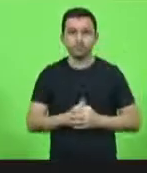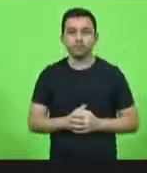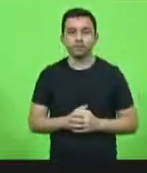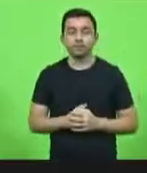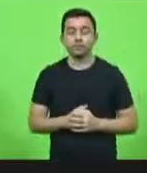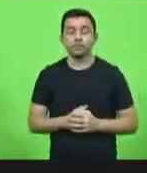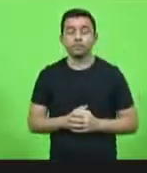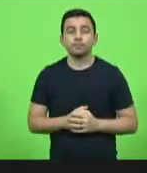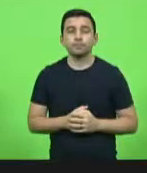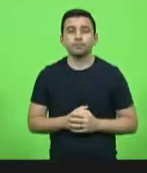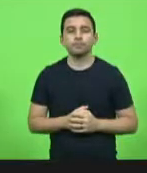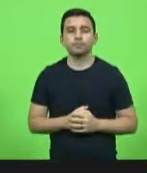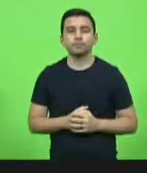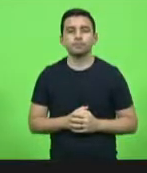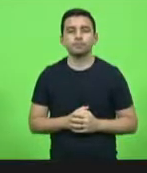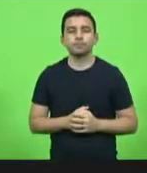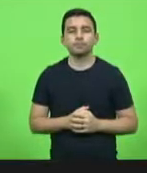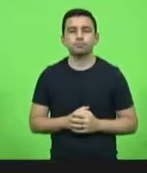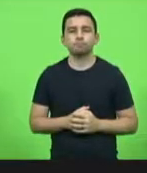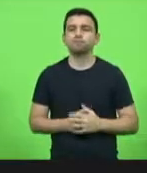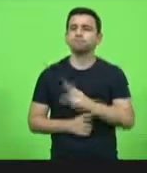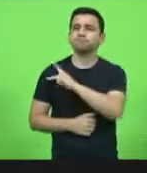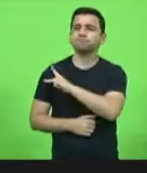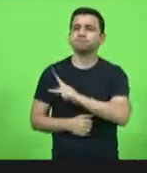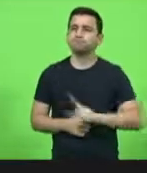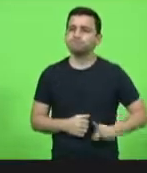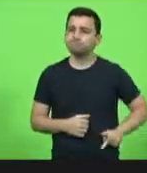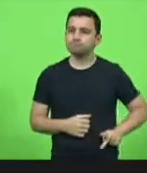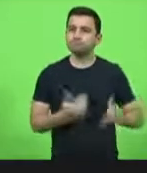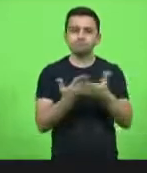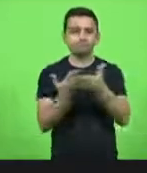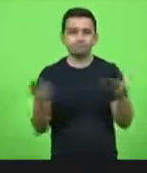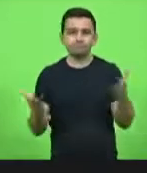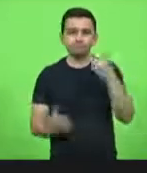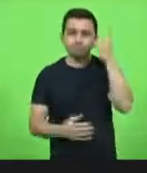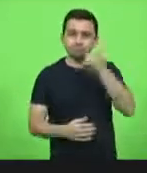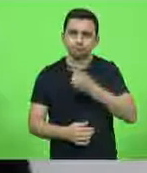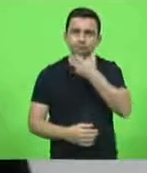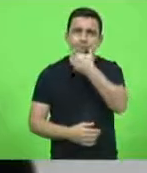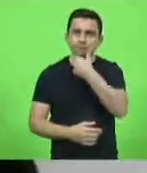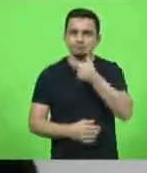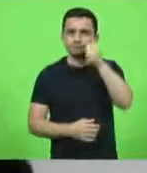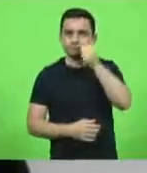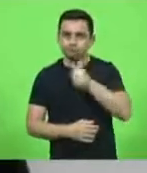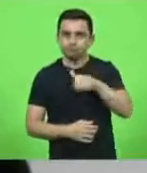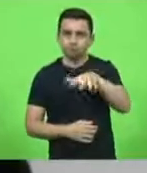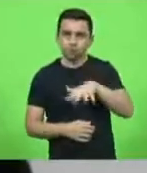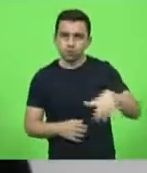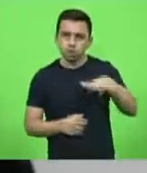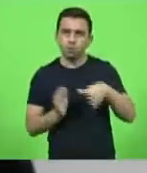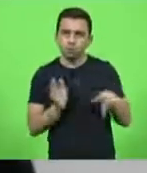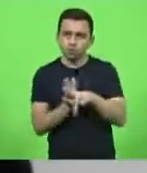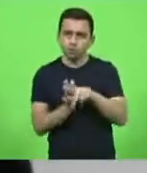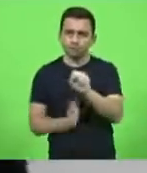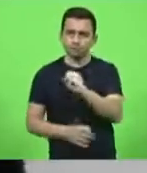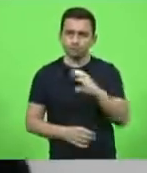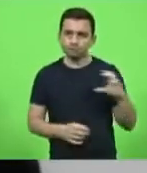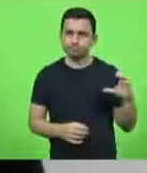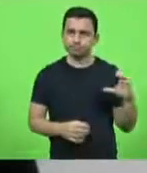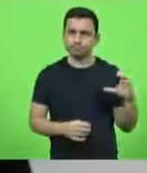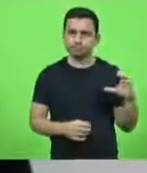favor Deputado Presidente senhores deputados senhoras deputadas e sinal dos Catarinenses